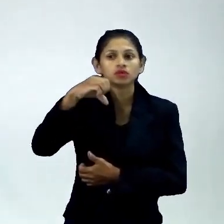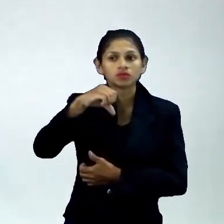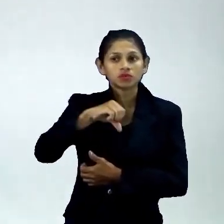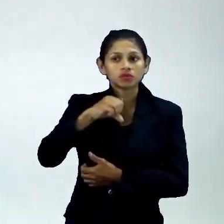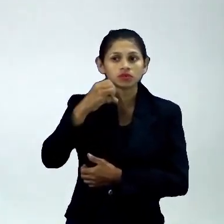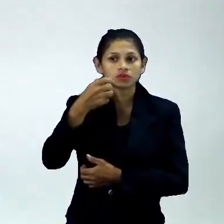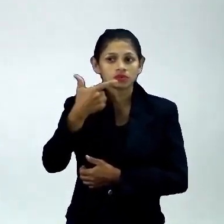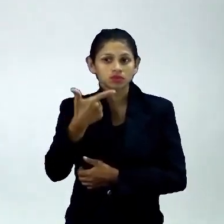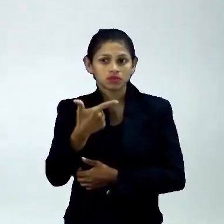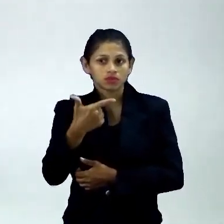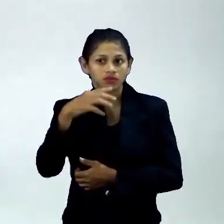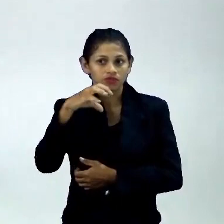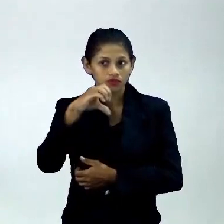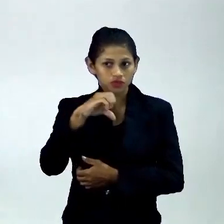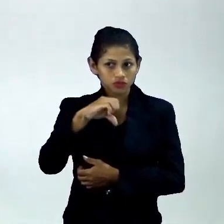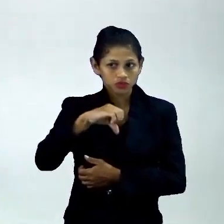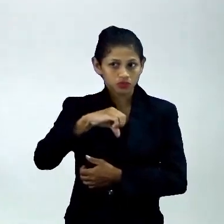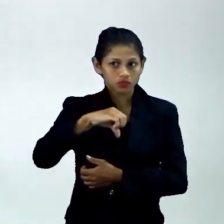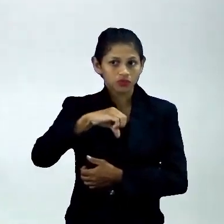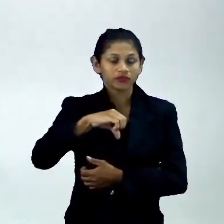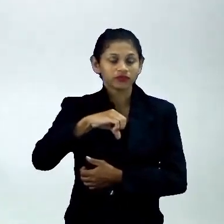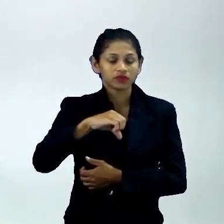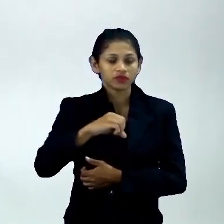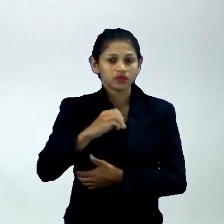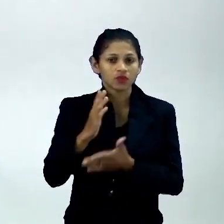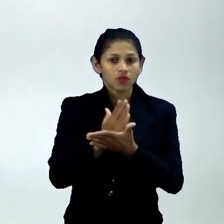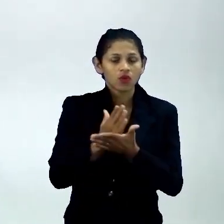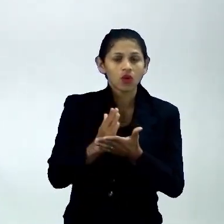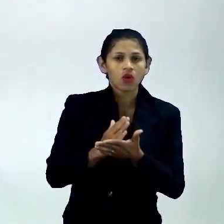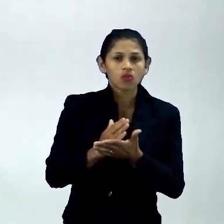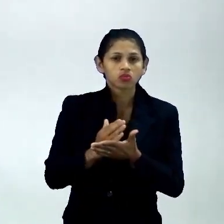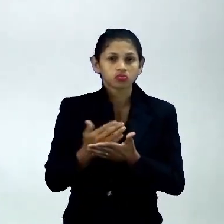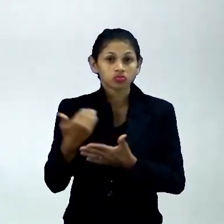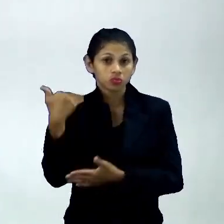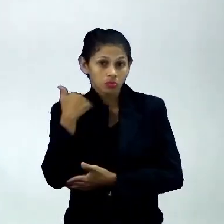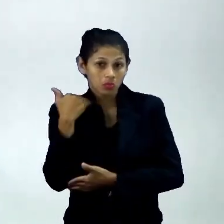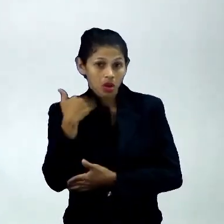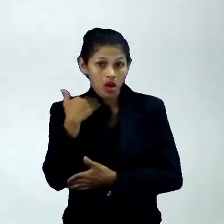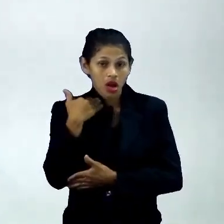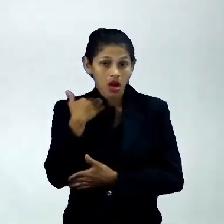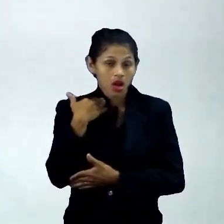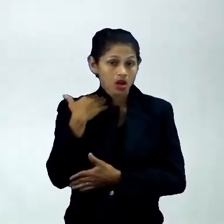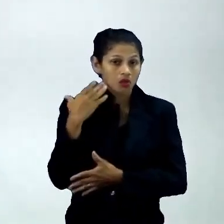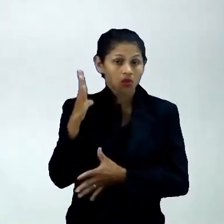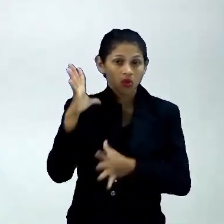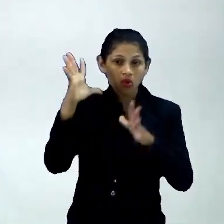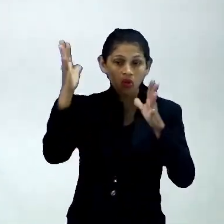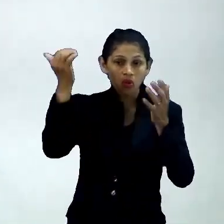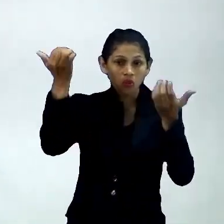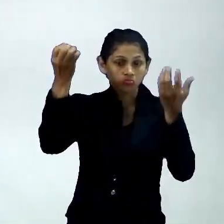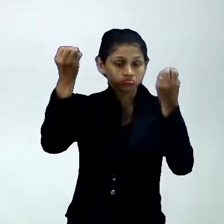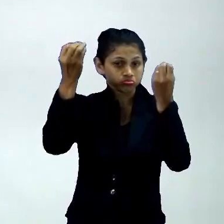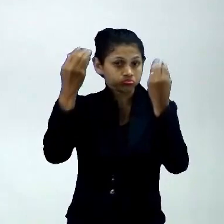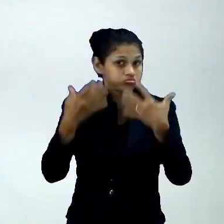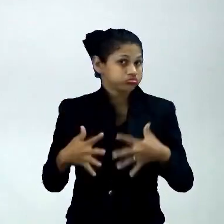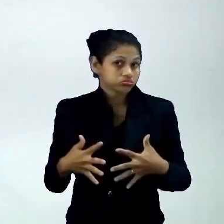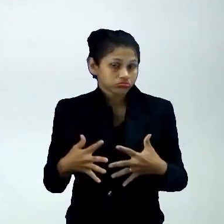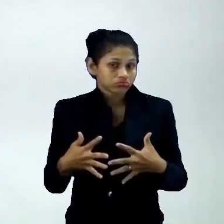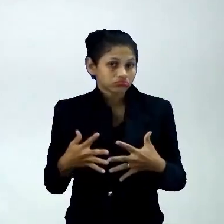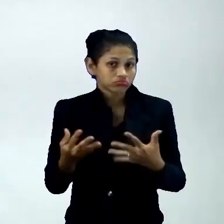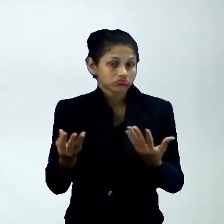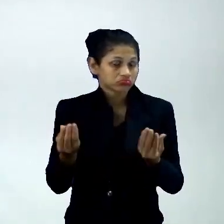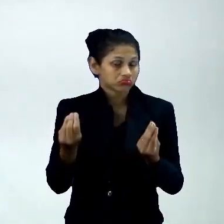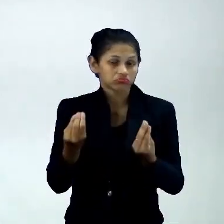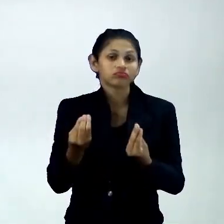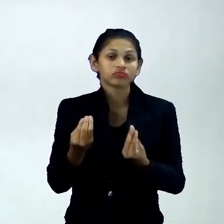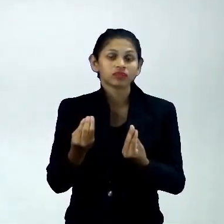aí agricultores e banqueiros, eles faliram, não tiveram como continuar investindo na produção de café, e aí